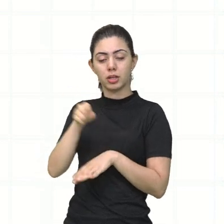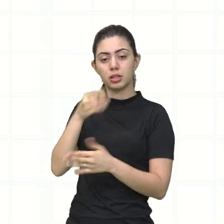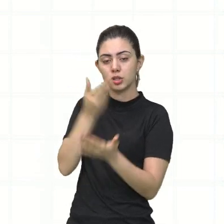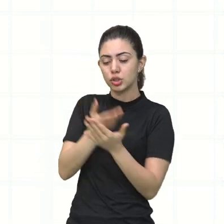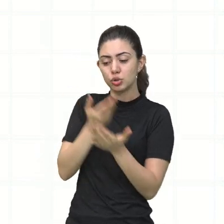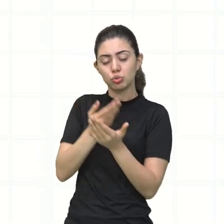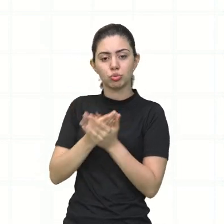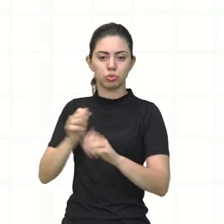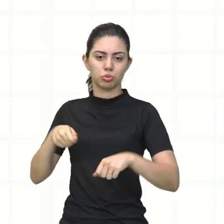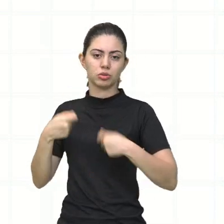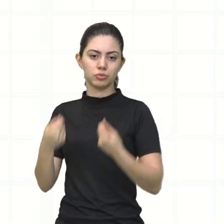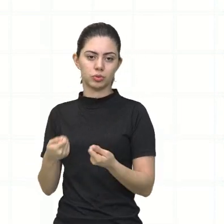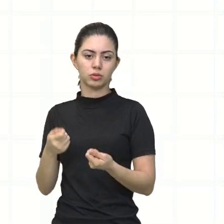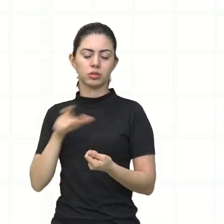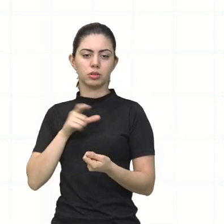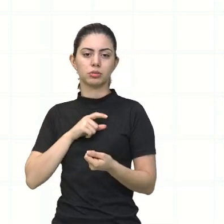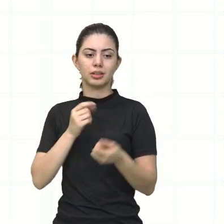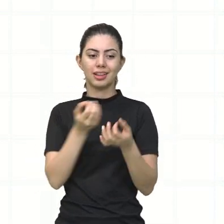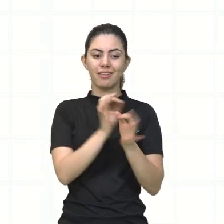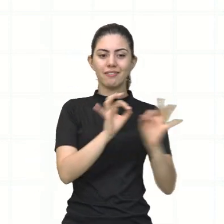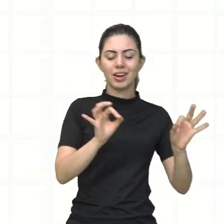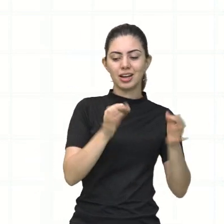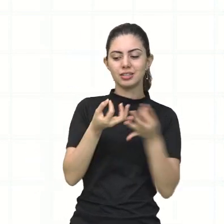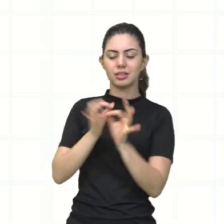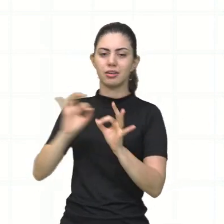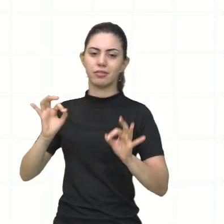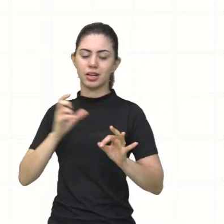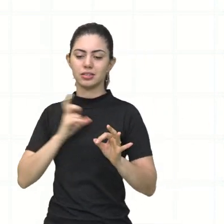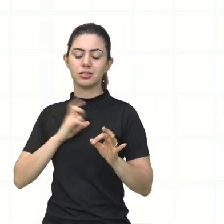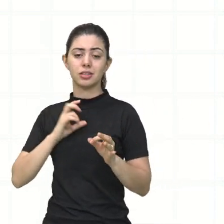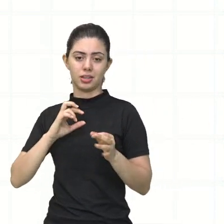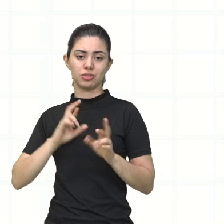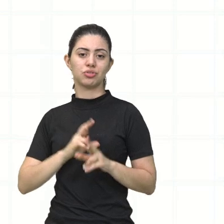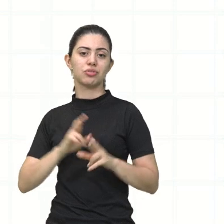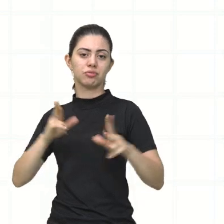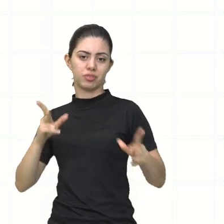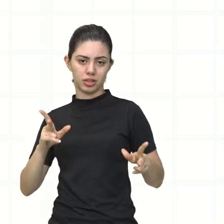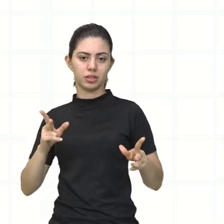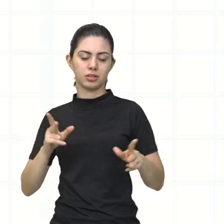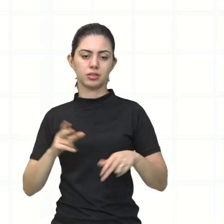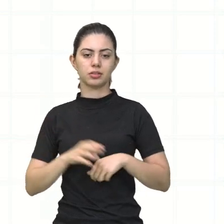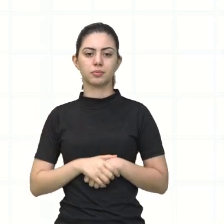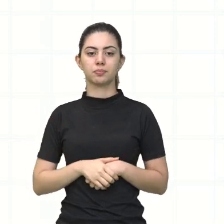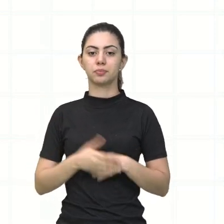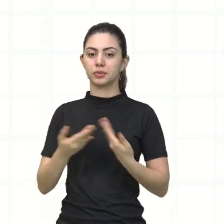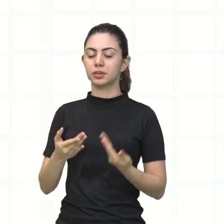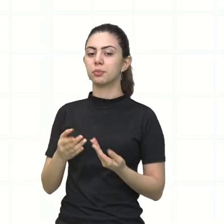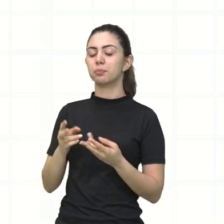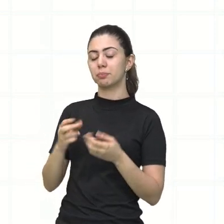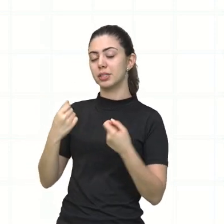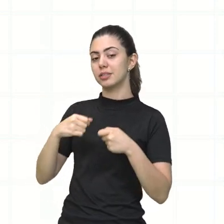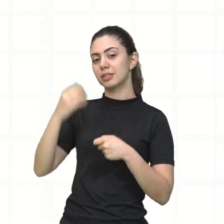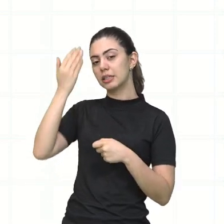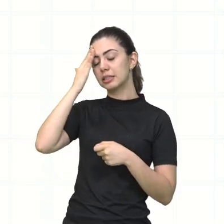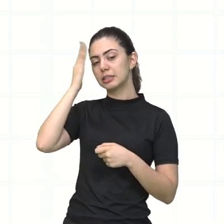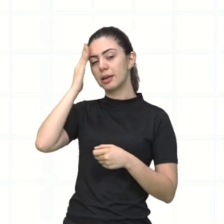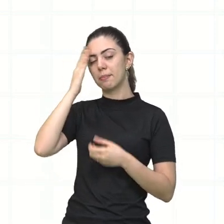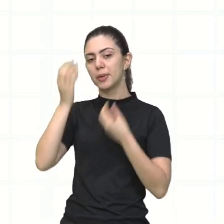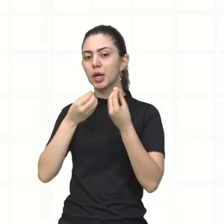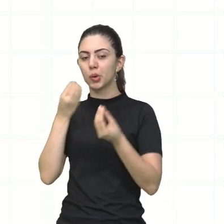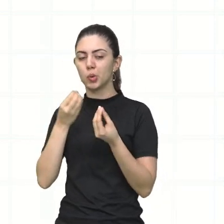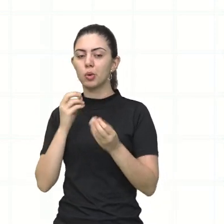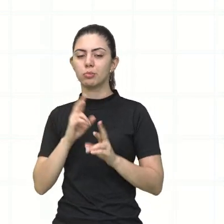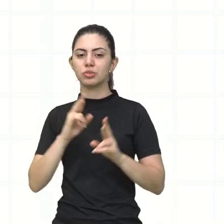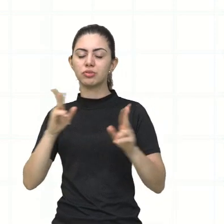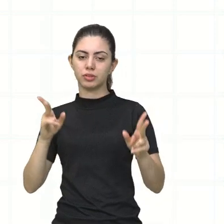dedicação. É um sentido diverso do que eu estou querendo transmitir. E é preciso entender um pouquinho esse sentido para